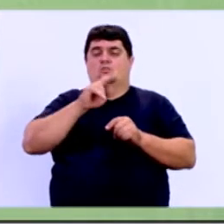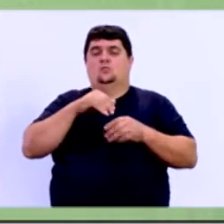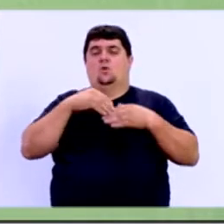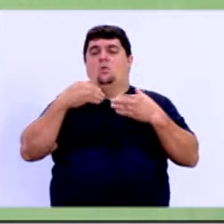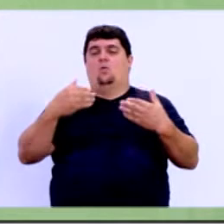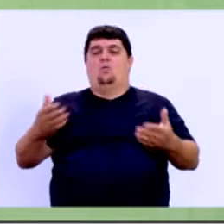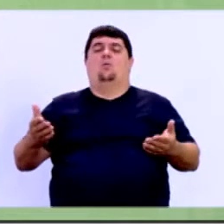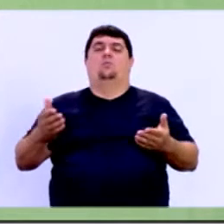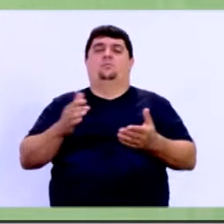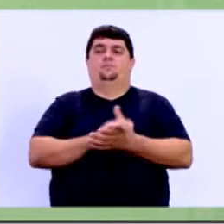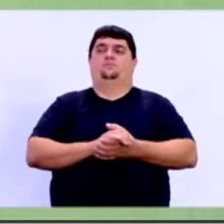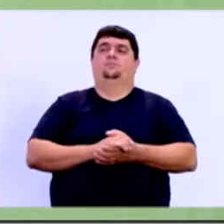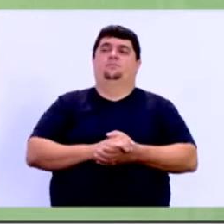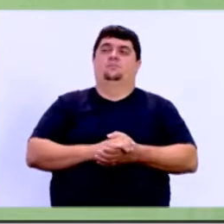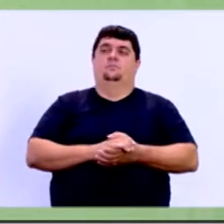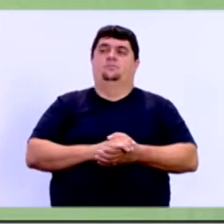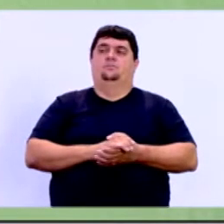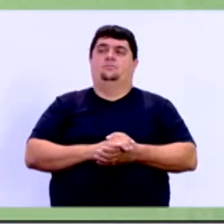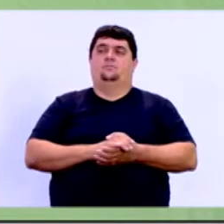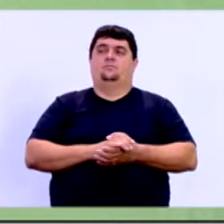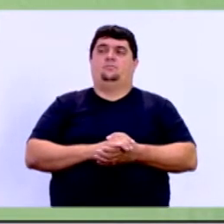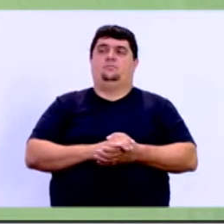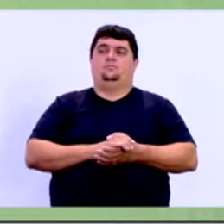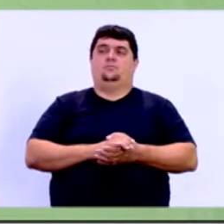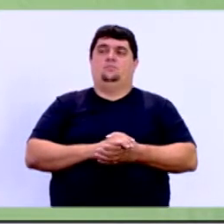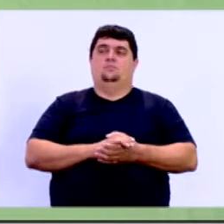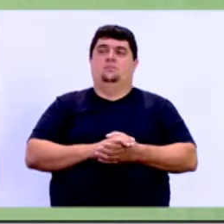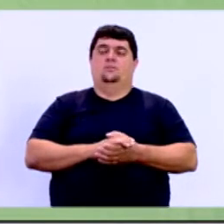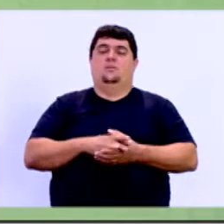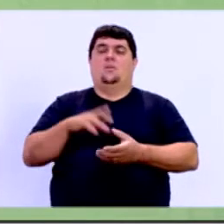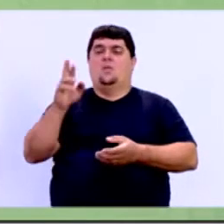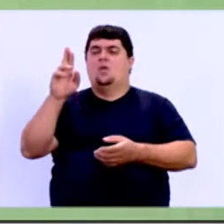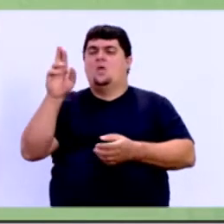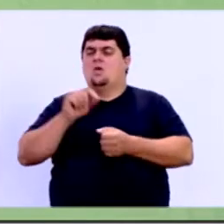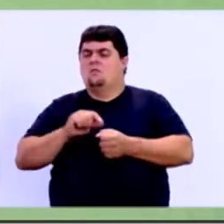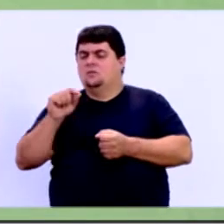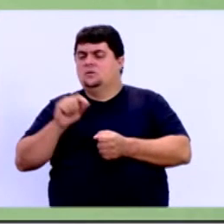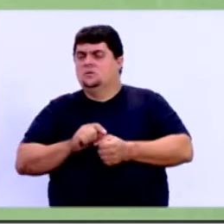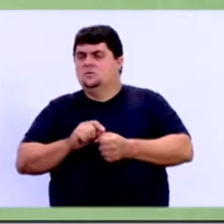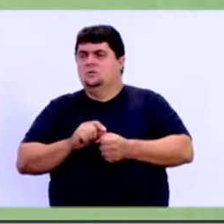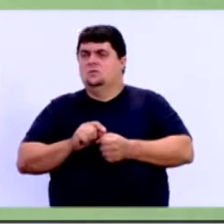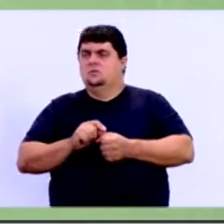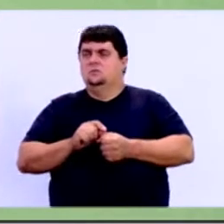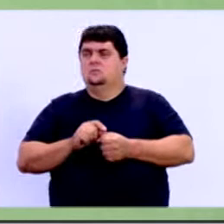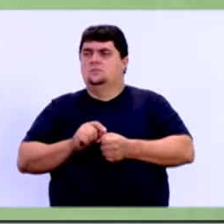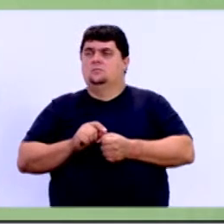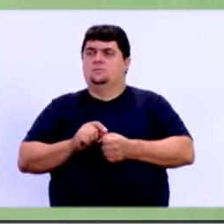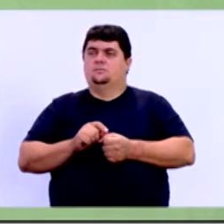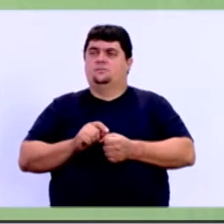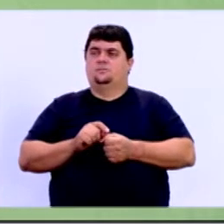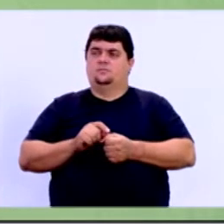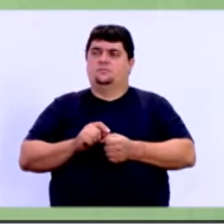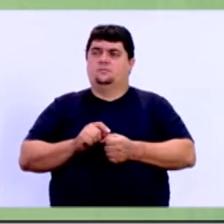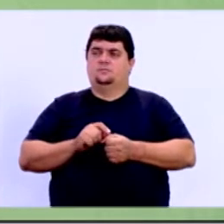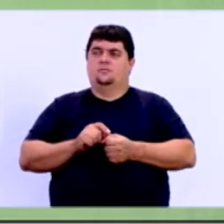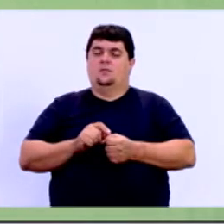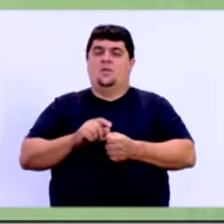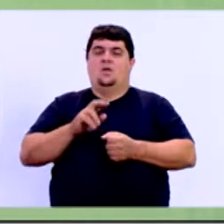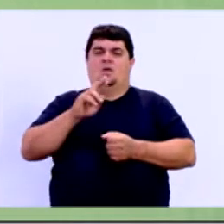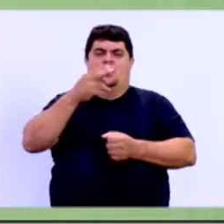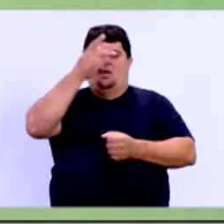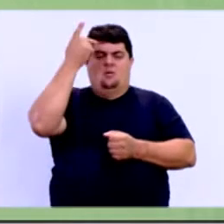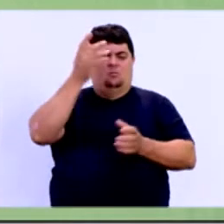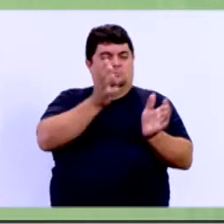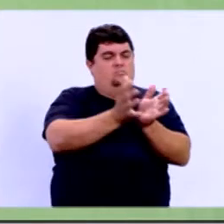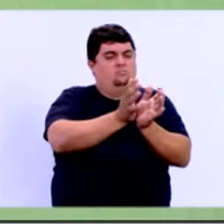pela empresa. Quais serão os atores, né, das ações e quais os